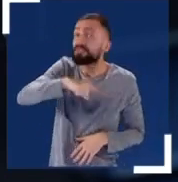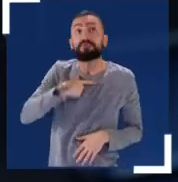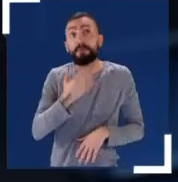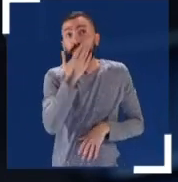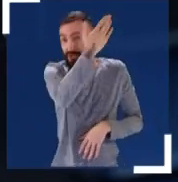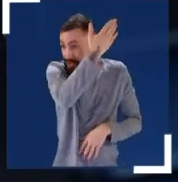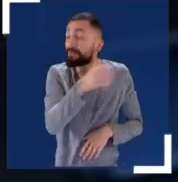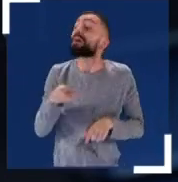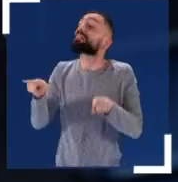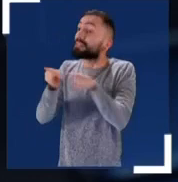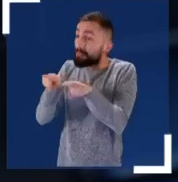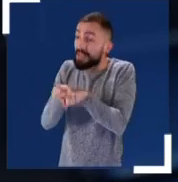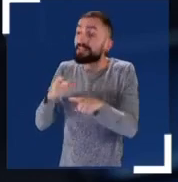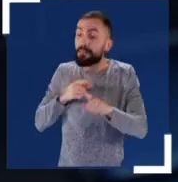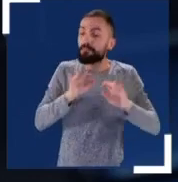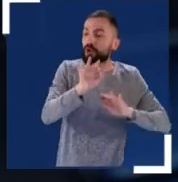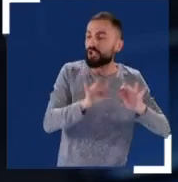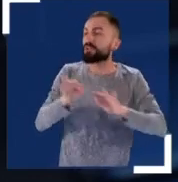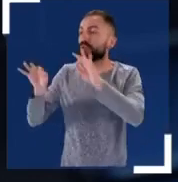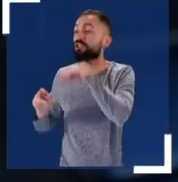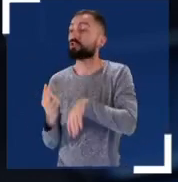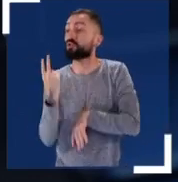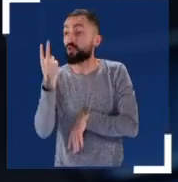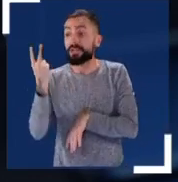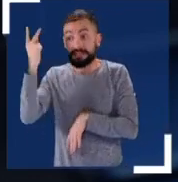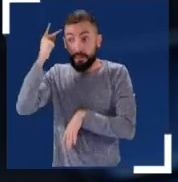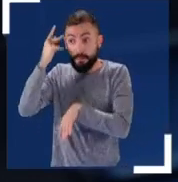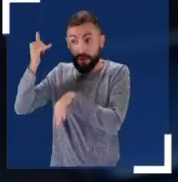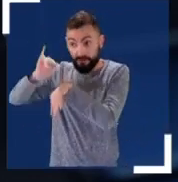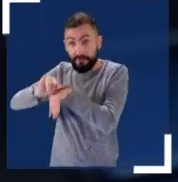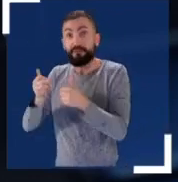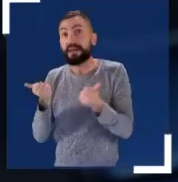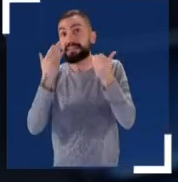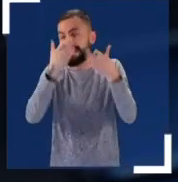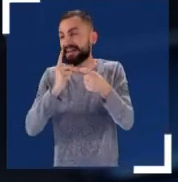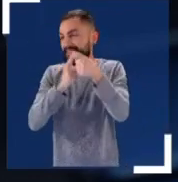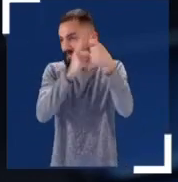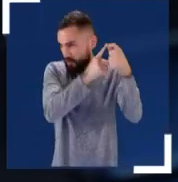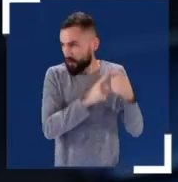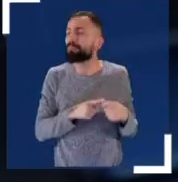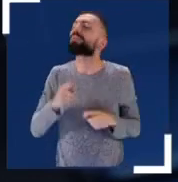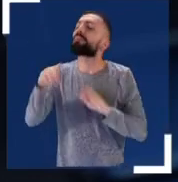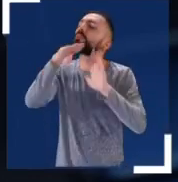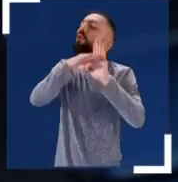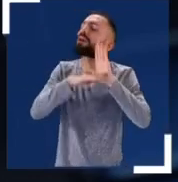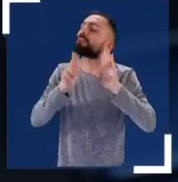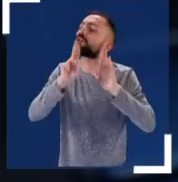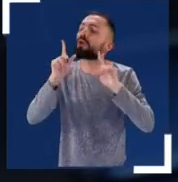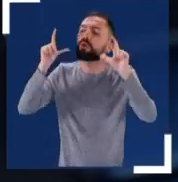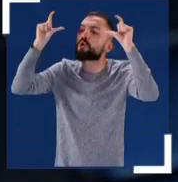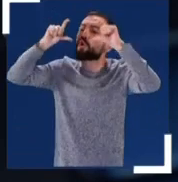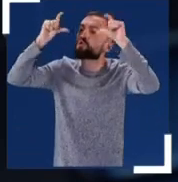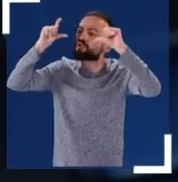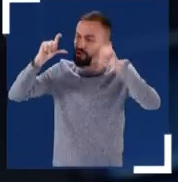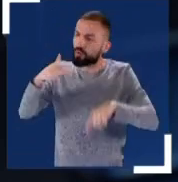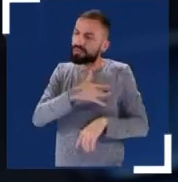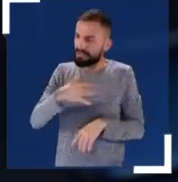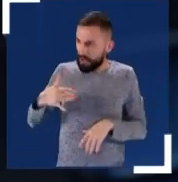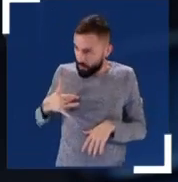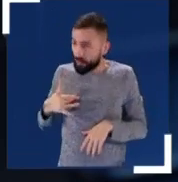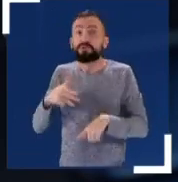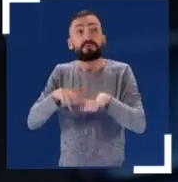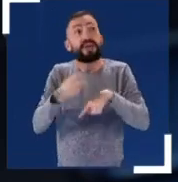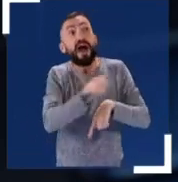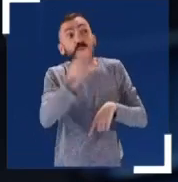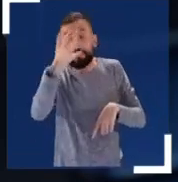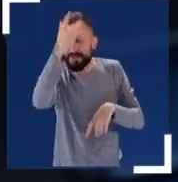foram bem-sucedidos aqui na capital para o interior. O Corujão da Saúde, para zerar as filas no interior, para as pessoas que precisam fazer exames de